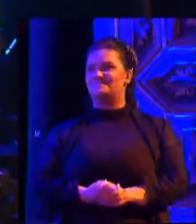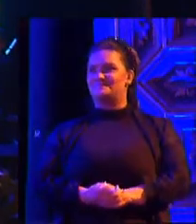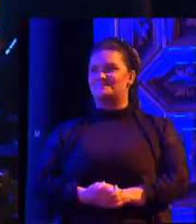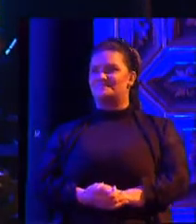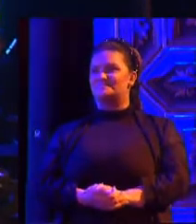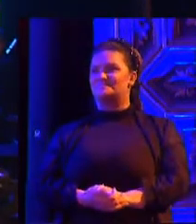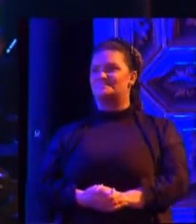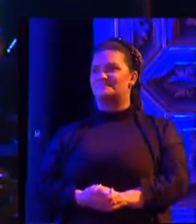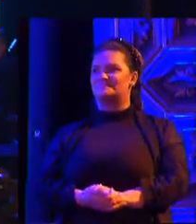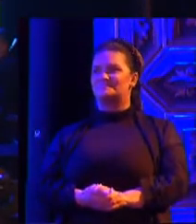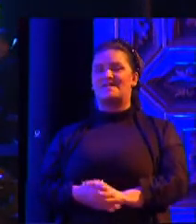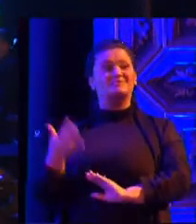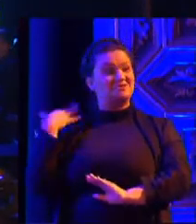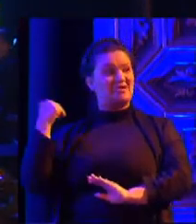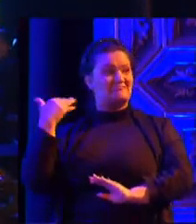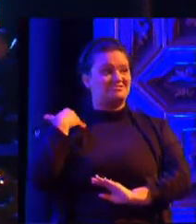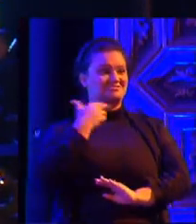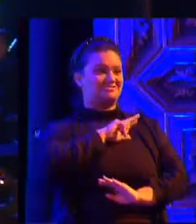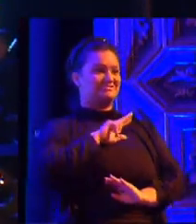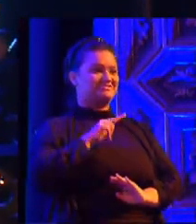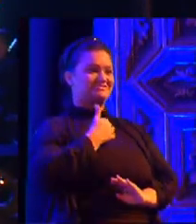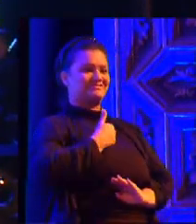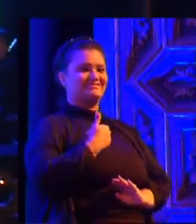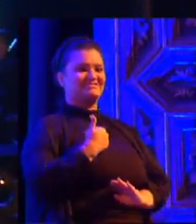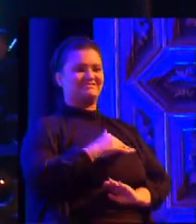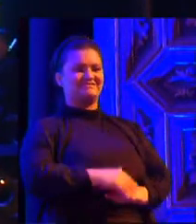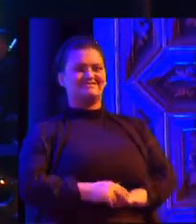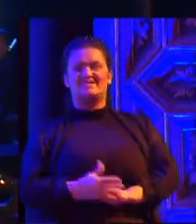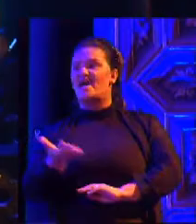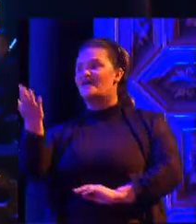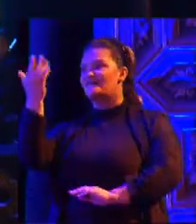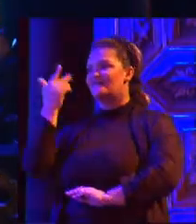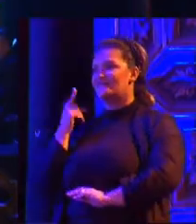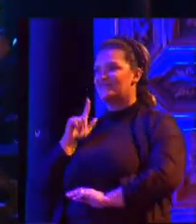Me chama, me chama. Vem pra cá, Gigi.